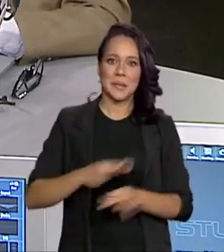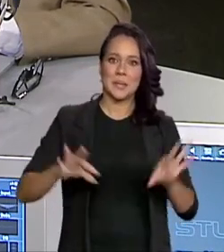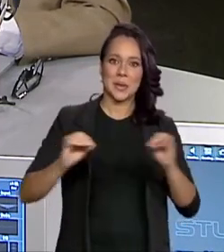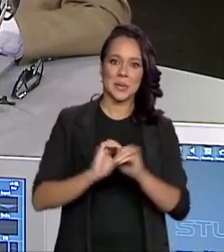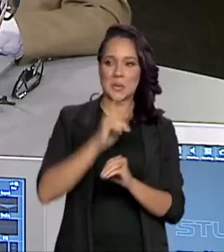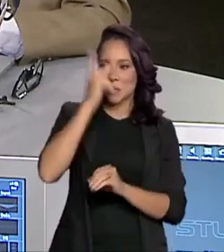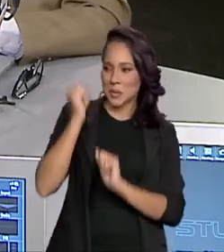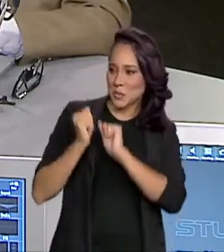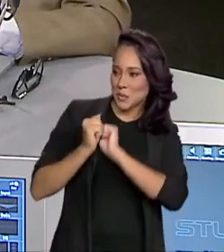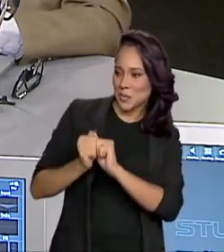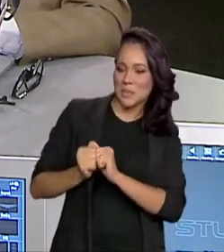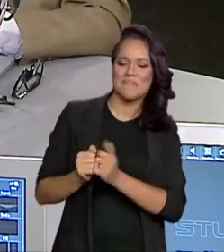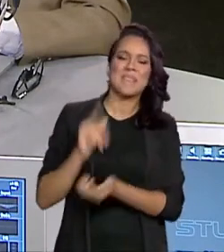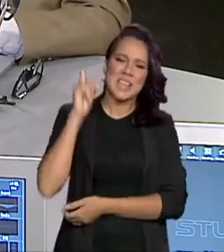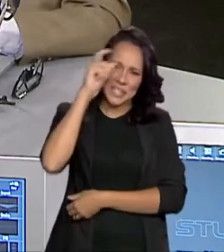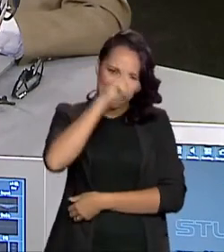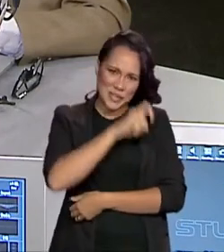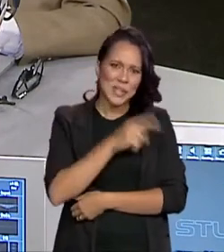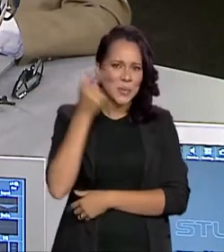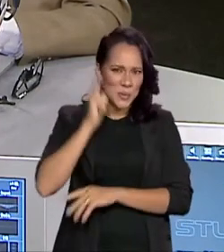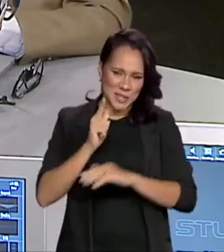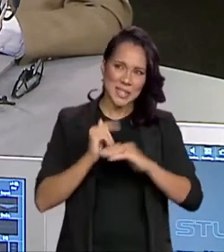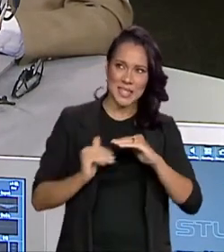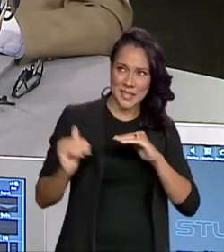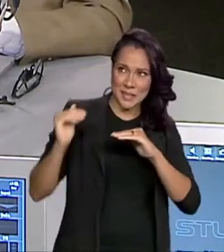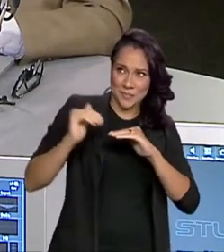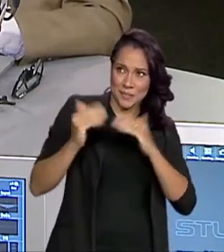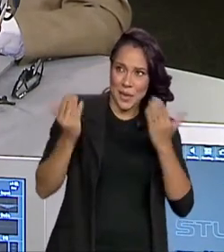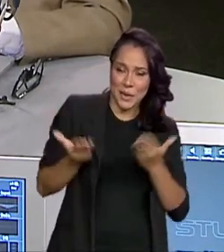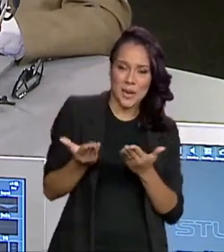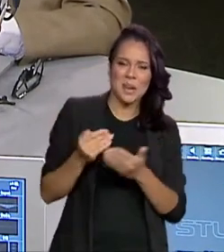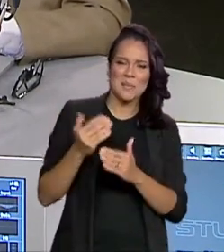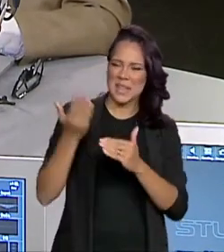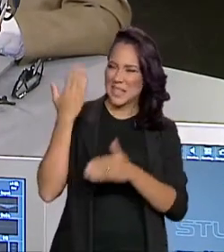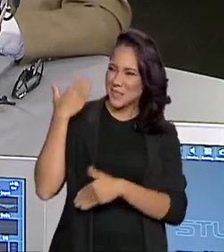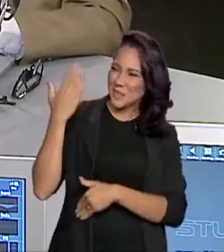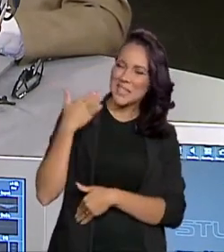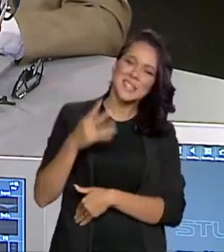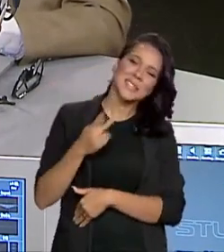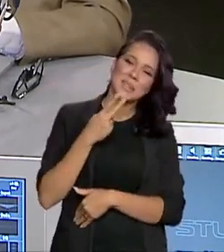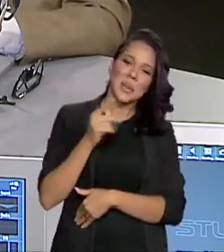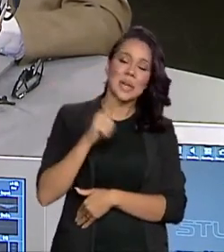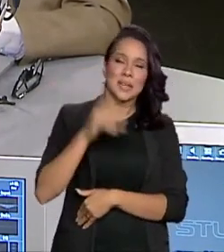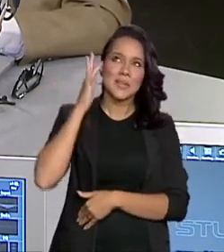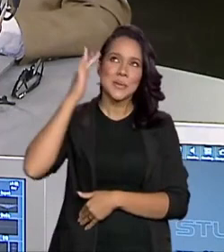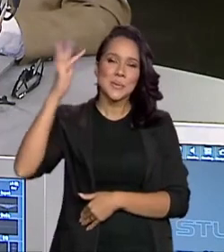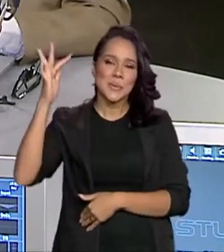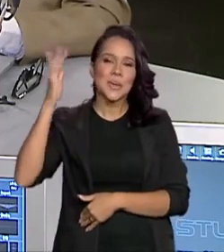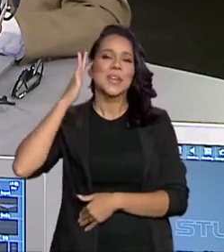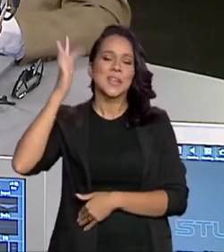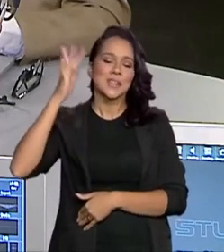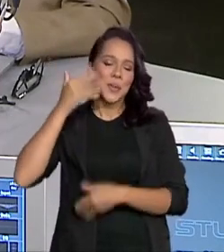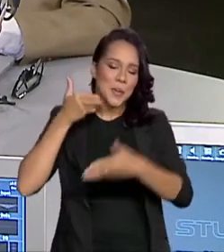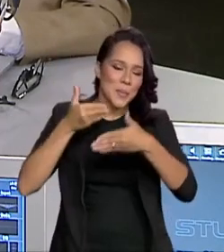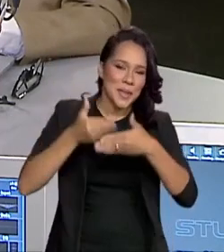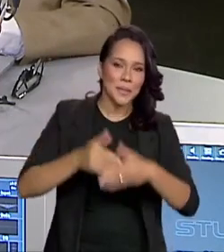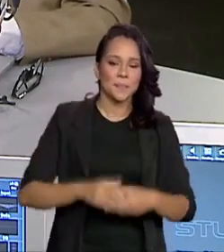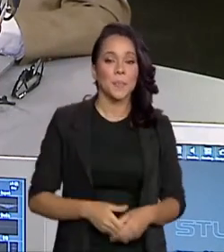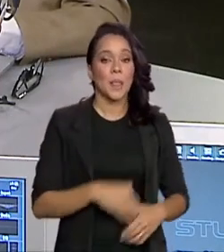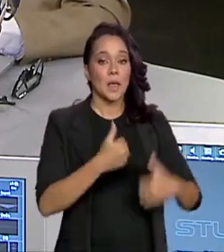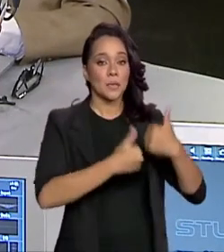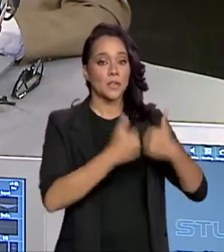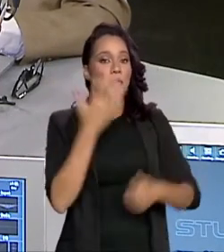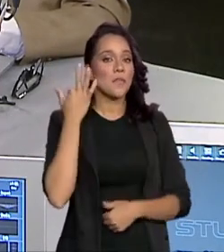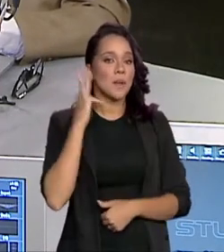os meus companheiros. Foi difícil chegar até aqui, mas lá no começo a gente falou que seria um sonho e esse sonho está muito próximo. A bola rola